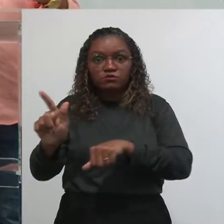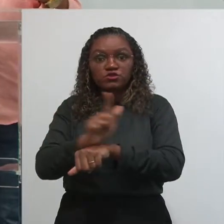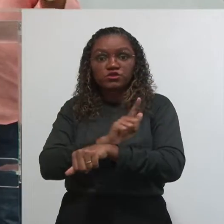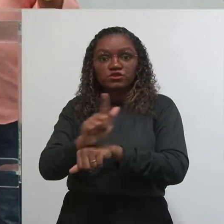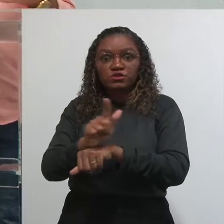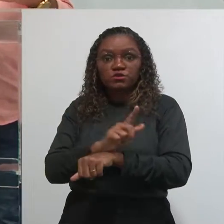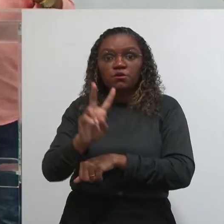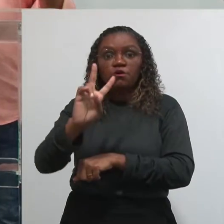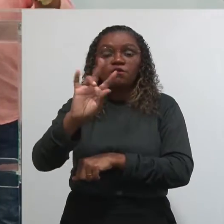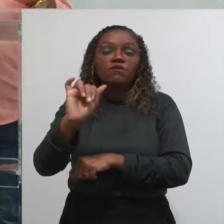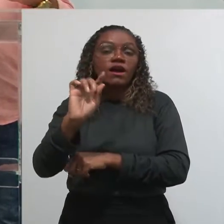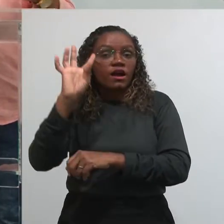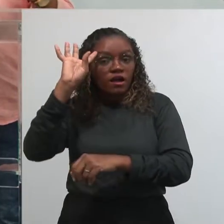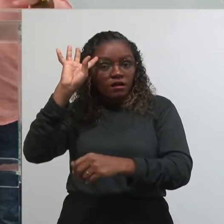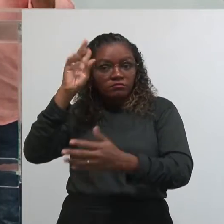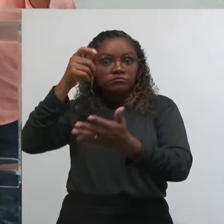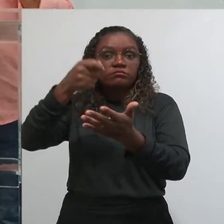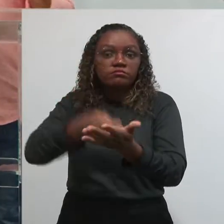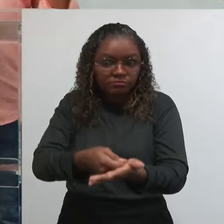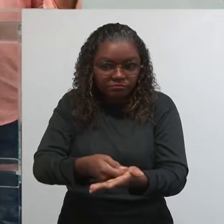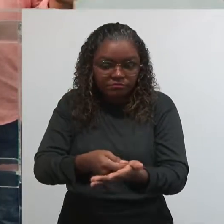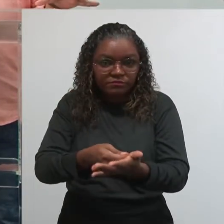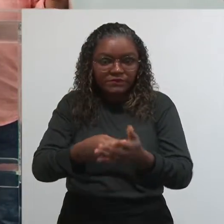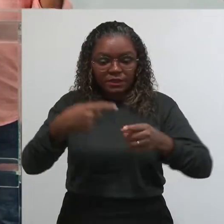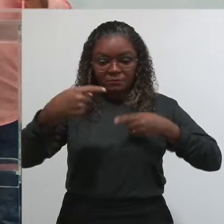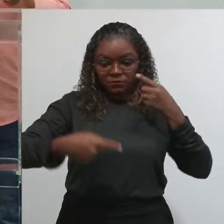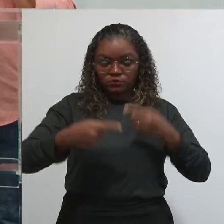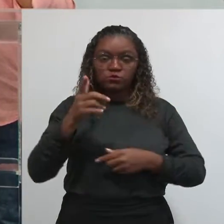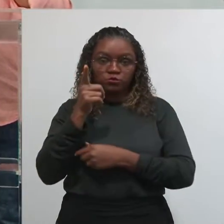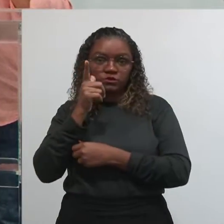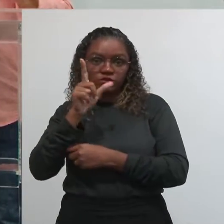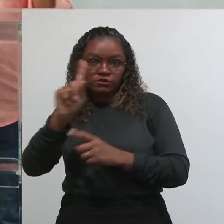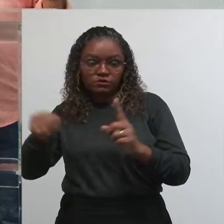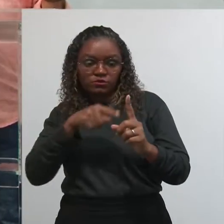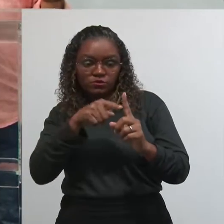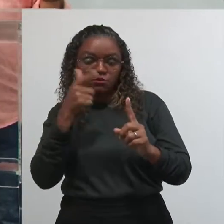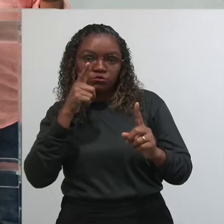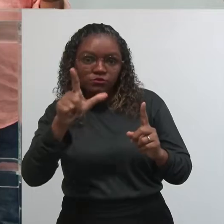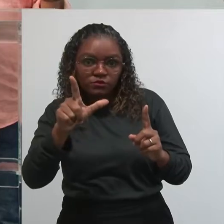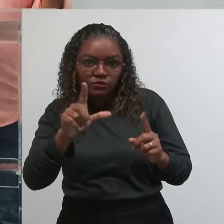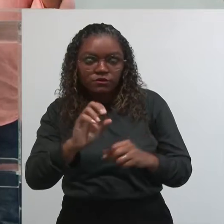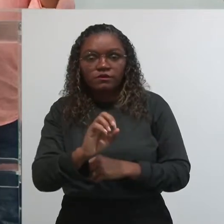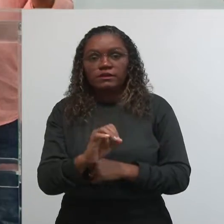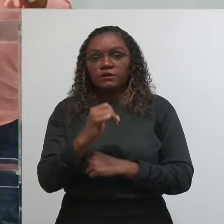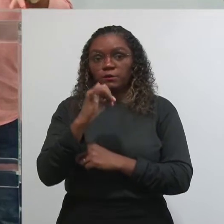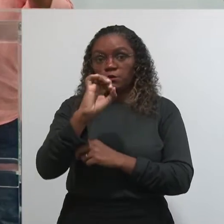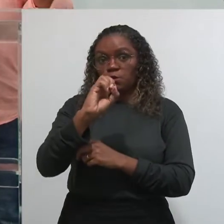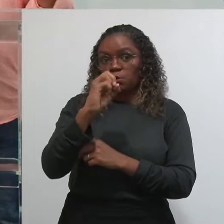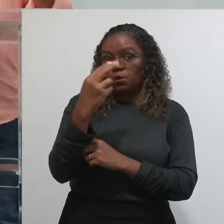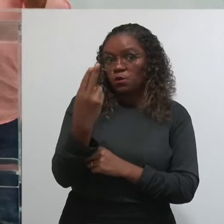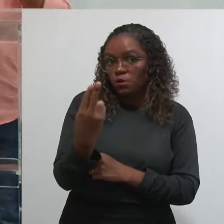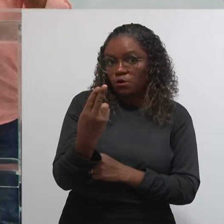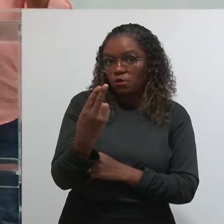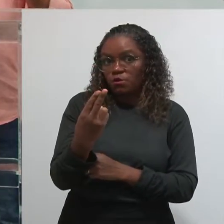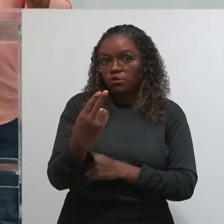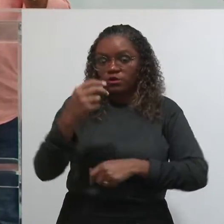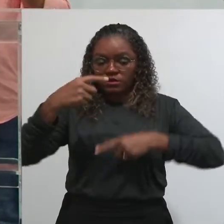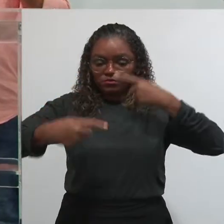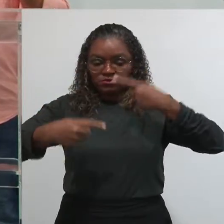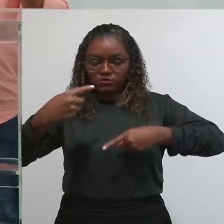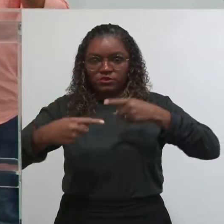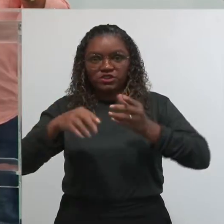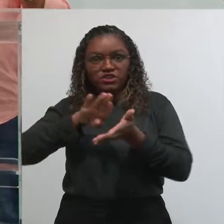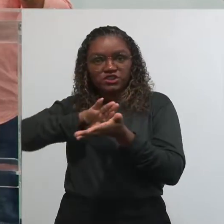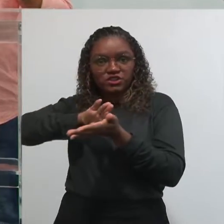decidir se essa política ela atingiu o seu objetivo e ela pode ser extinta, ou se ela precisa